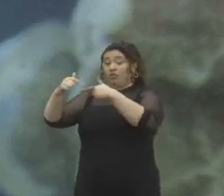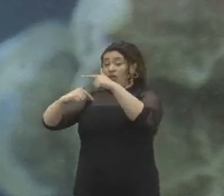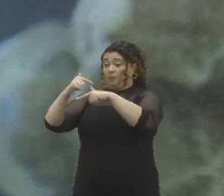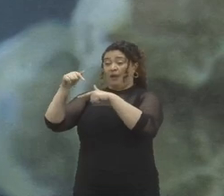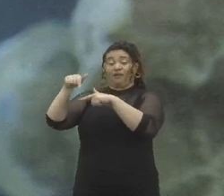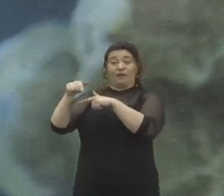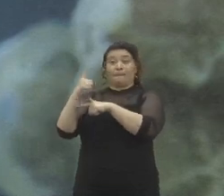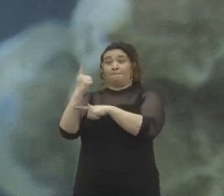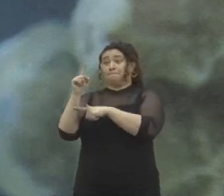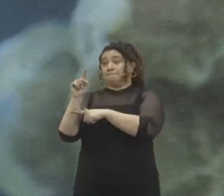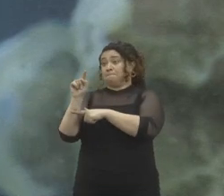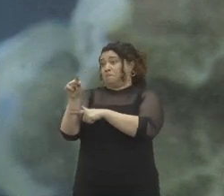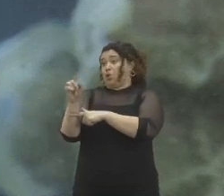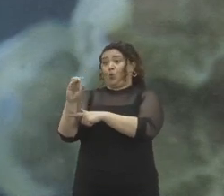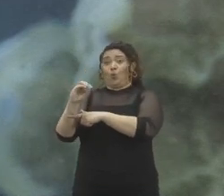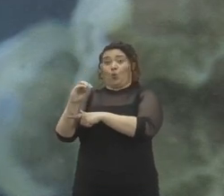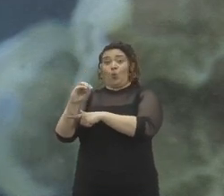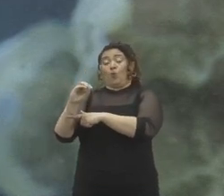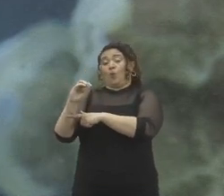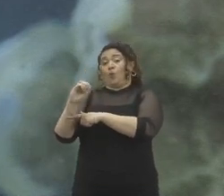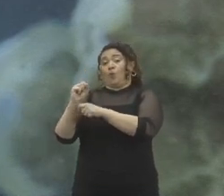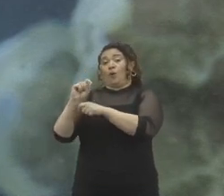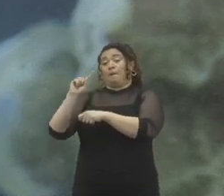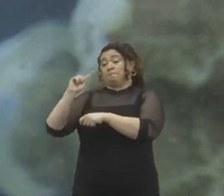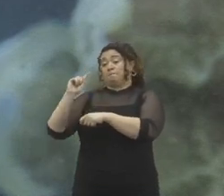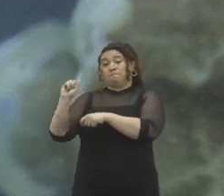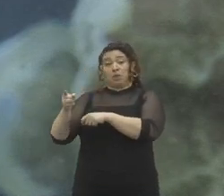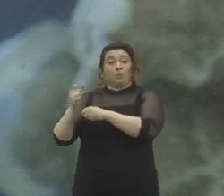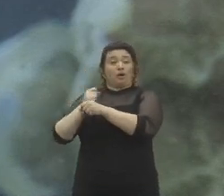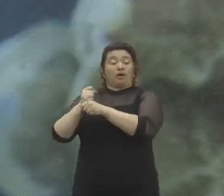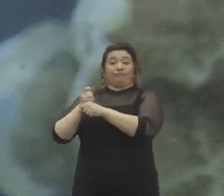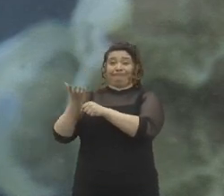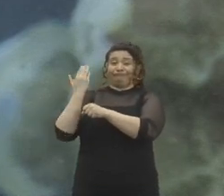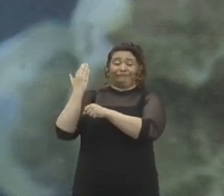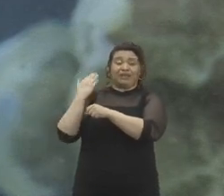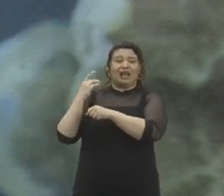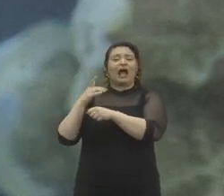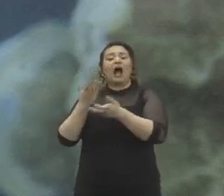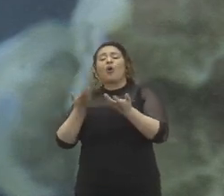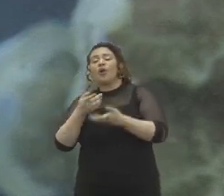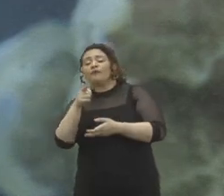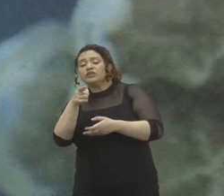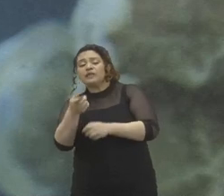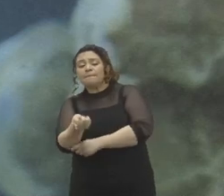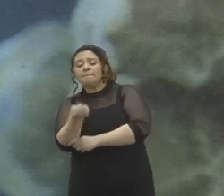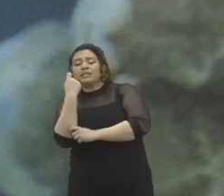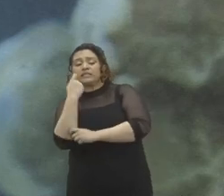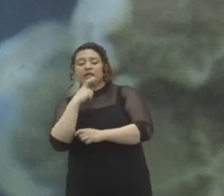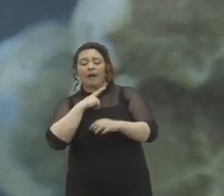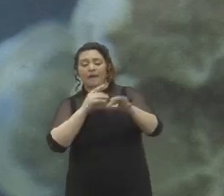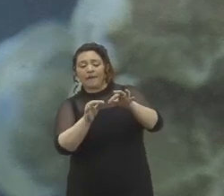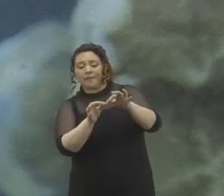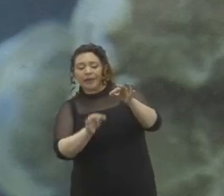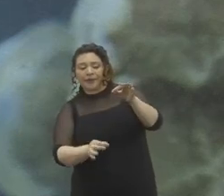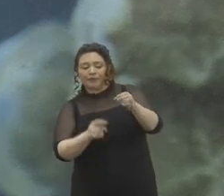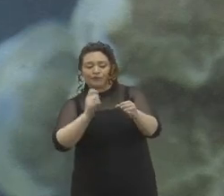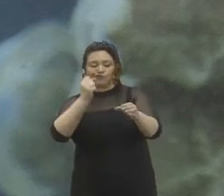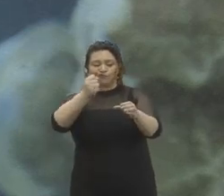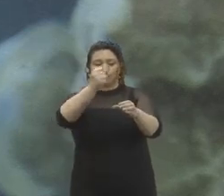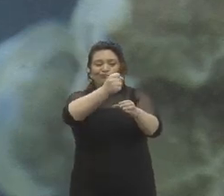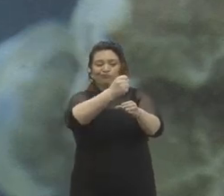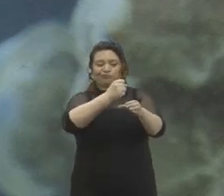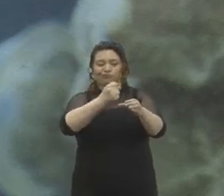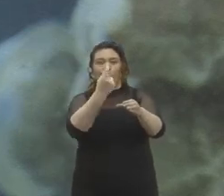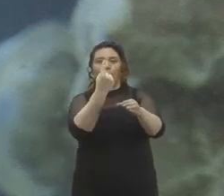para eles bom você eh agora pode pescar com apenas fazendo um buraco de 1 m no gelo Porque o gelo tá mais fino